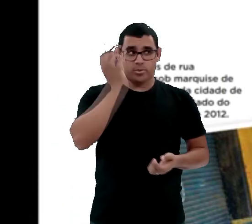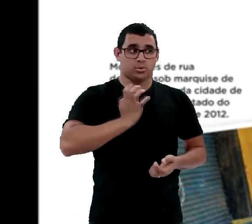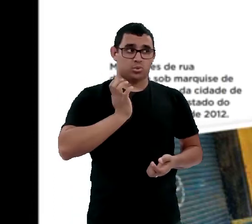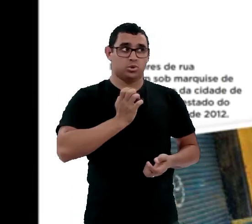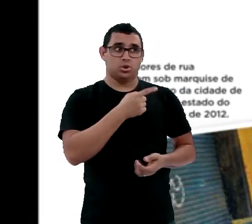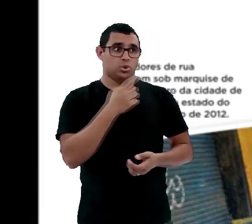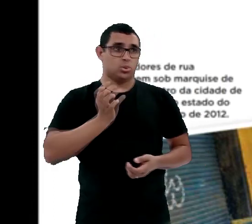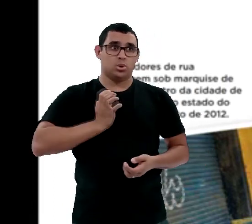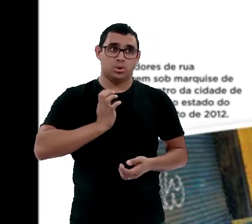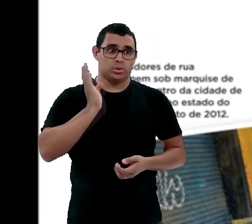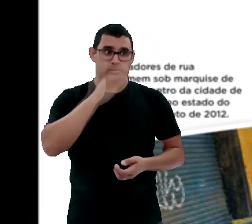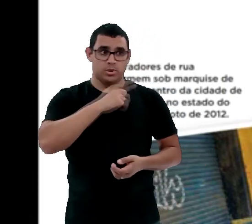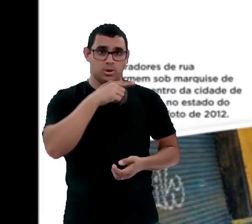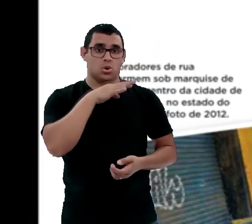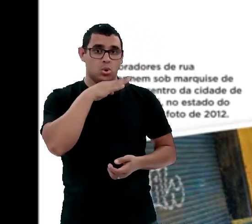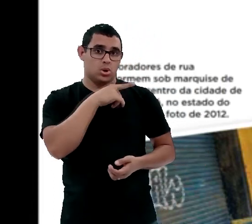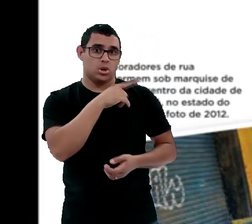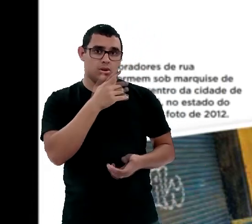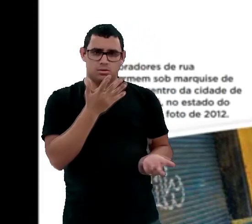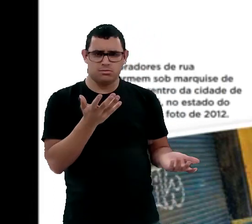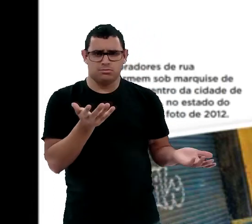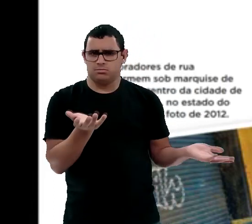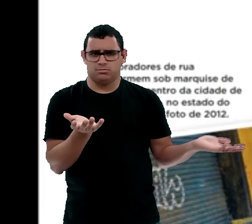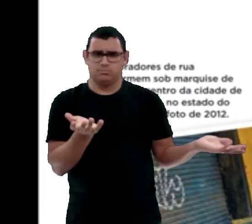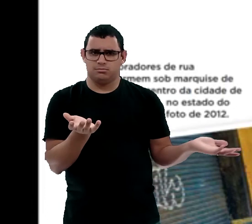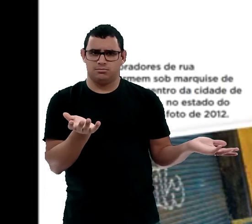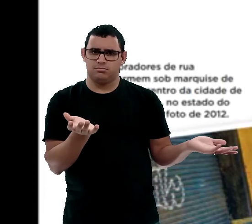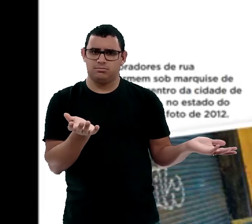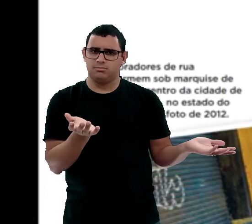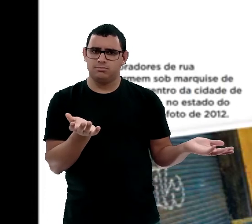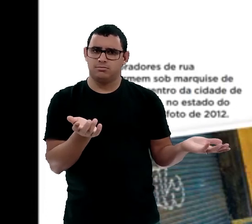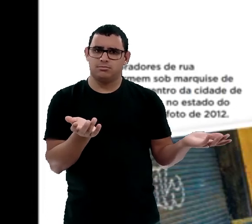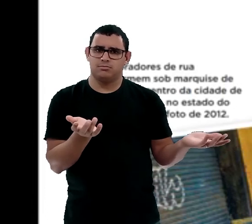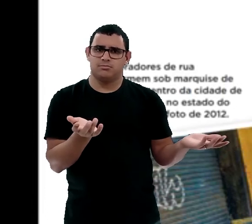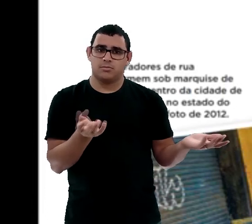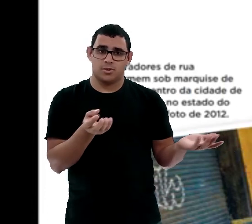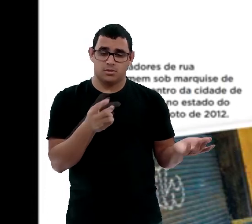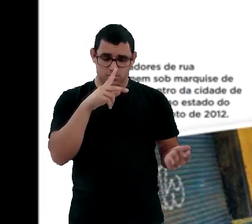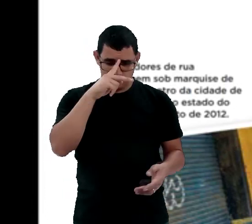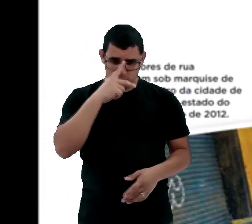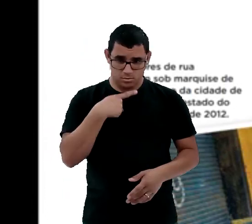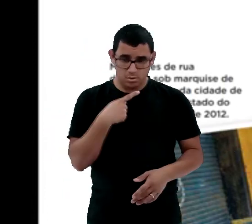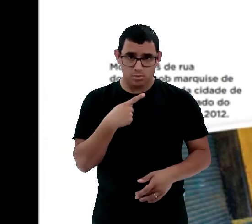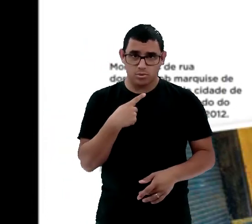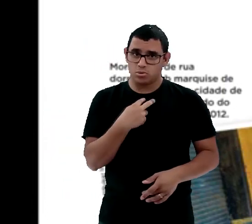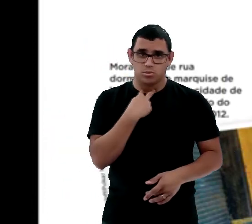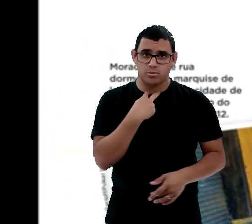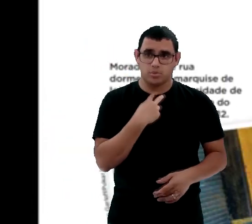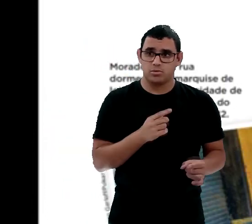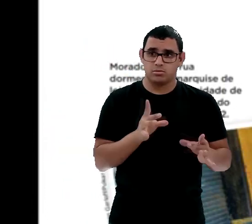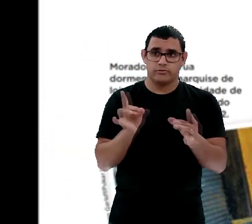todos, mas uma grande parte, principalmente aqueles que são alienados, que acham que se comportam dessa